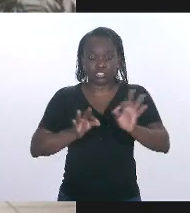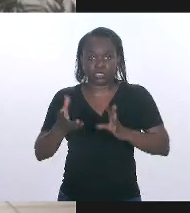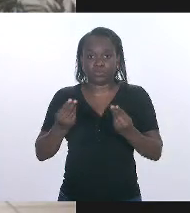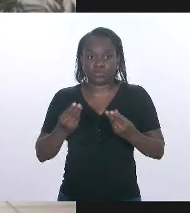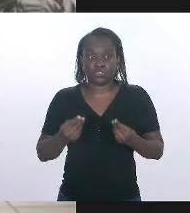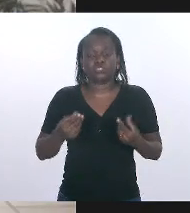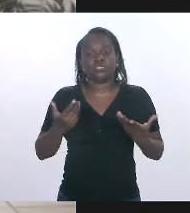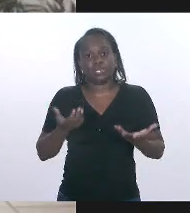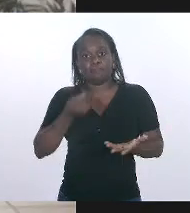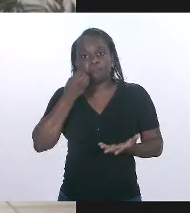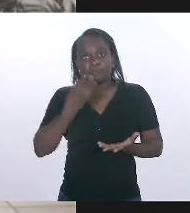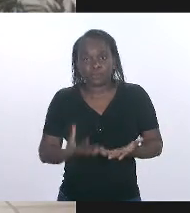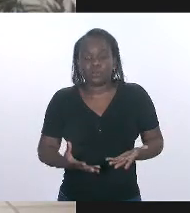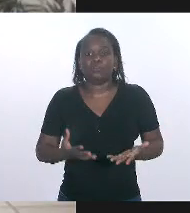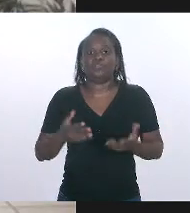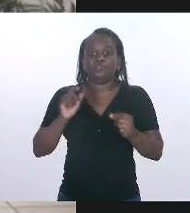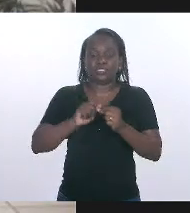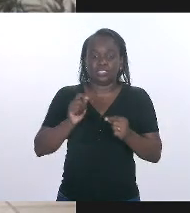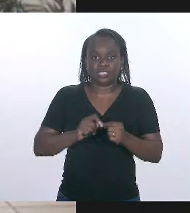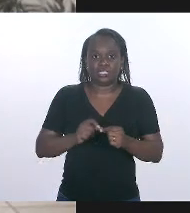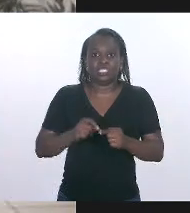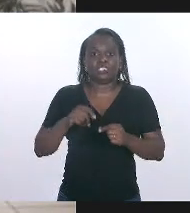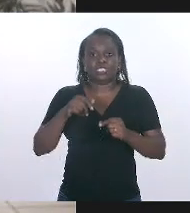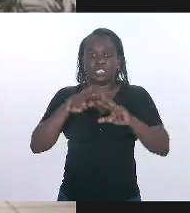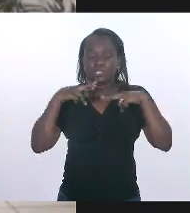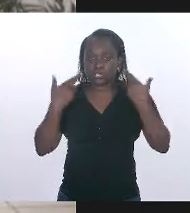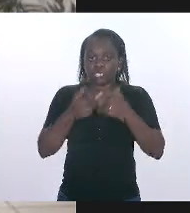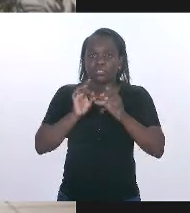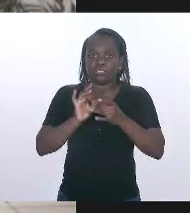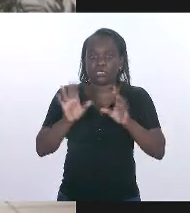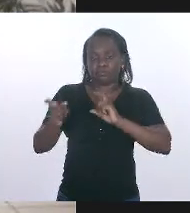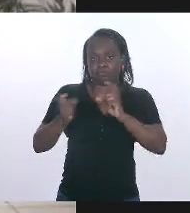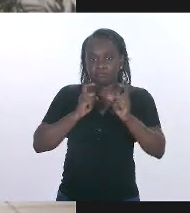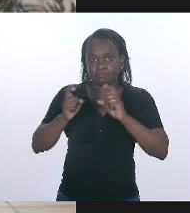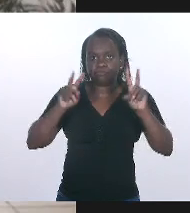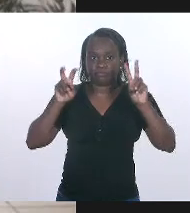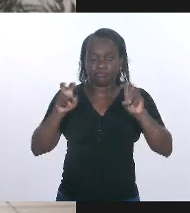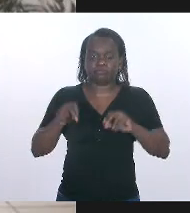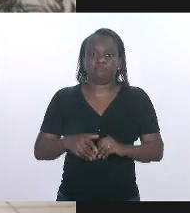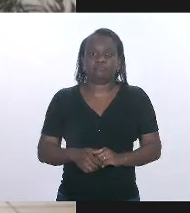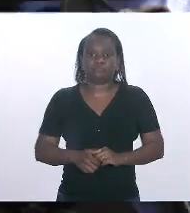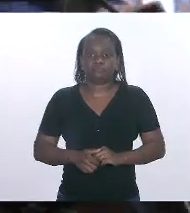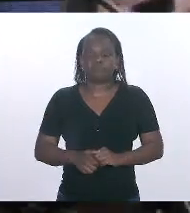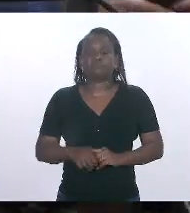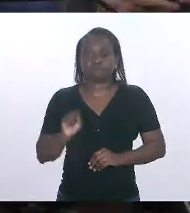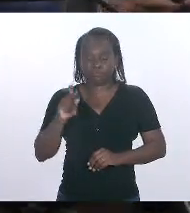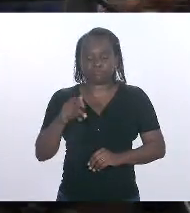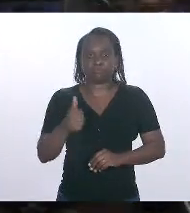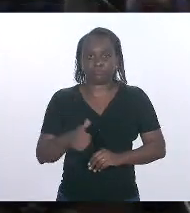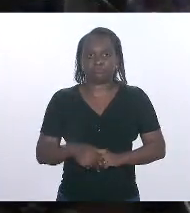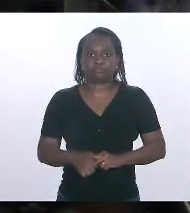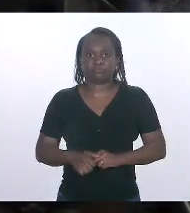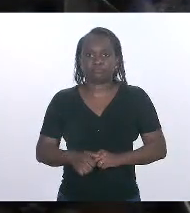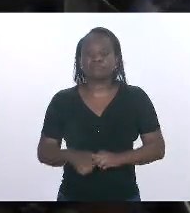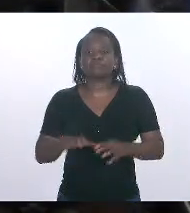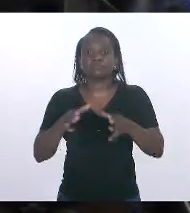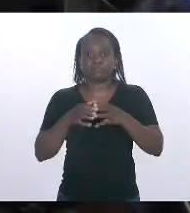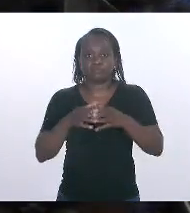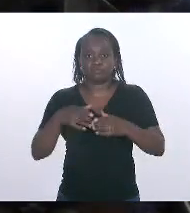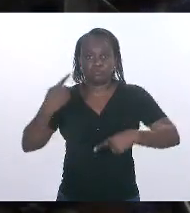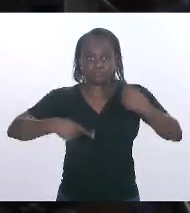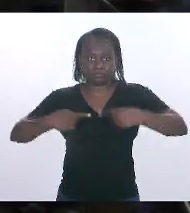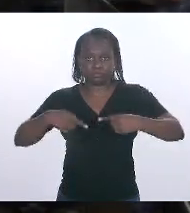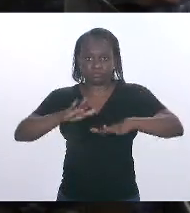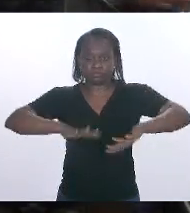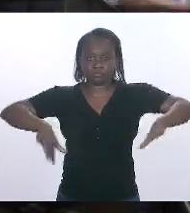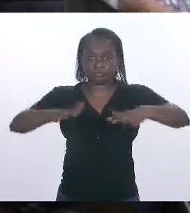muito frutífera a realização de uma audiência pública para debater o tema. Ok. Pela Comissão de Política